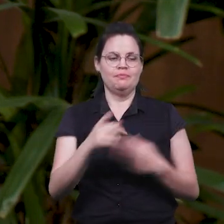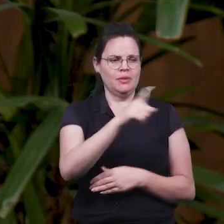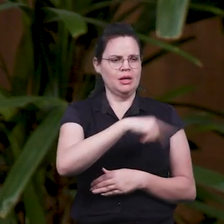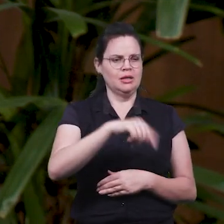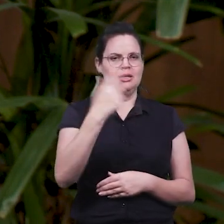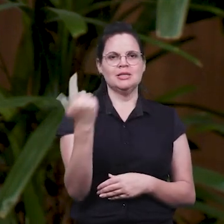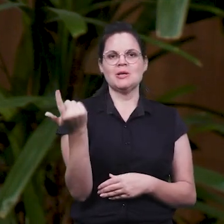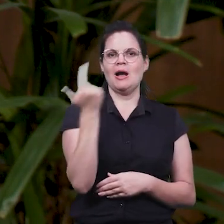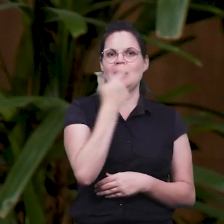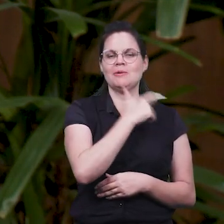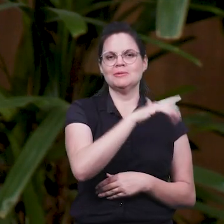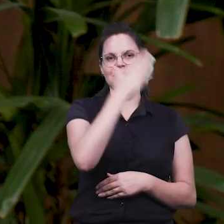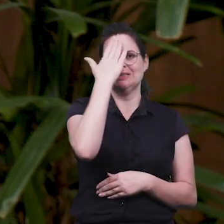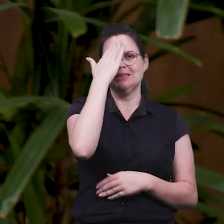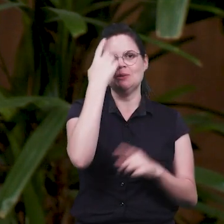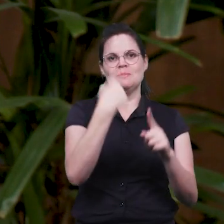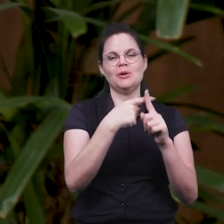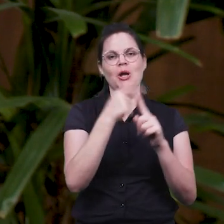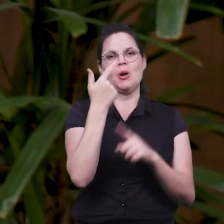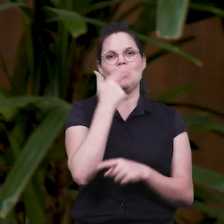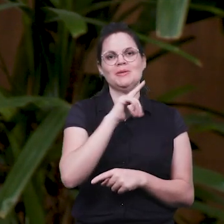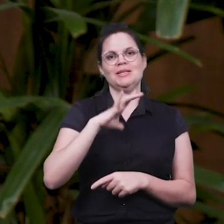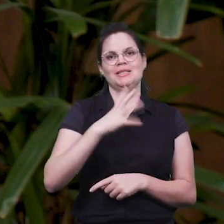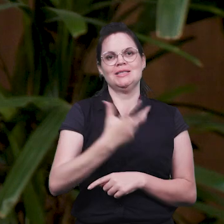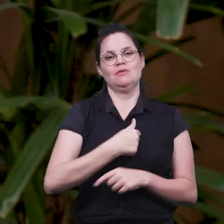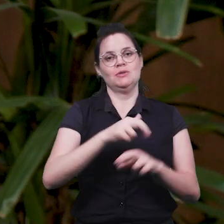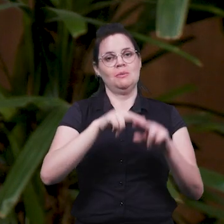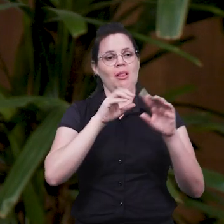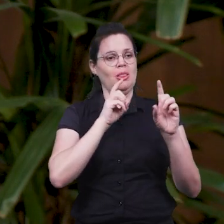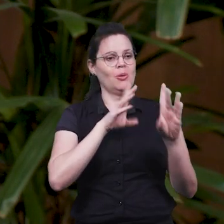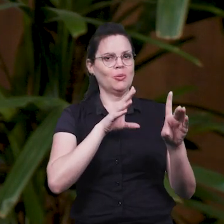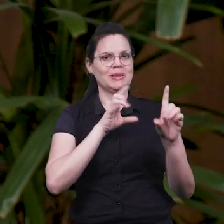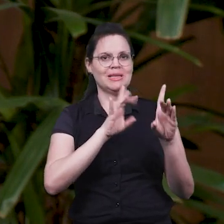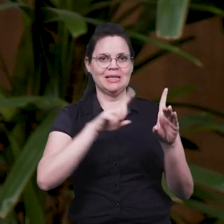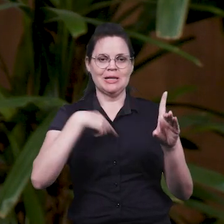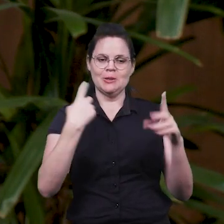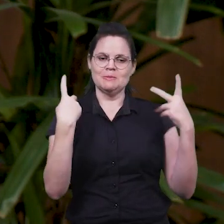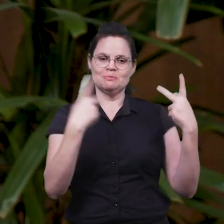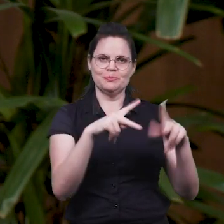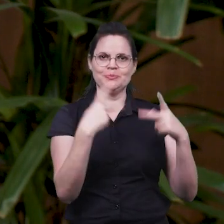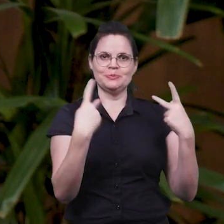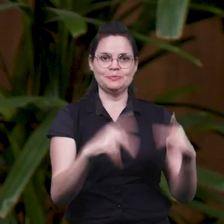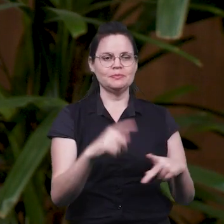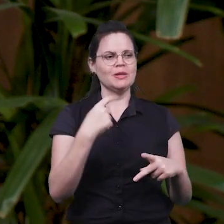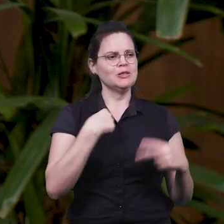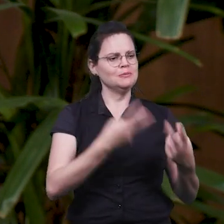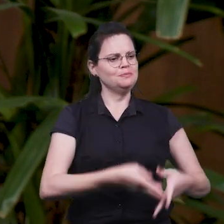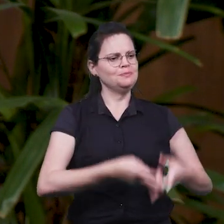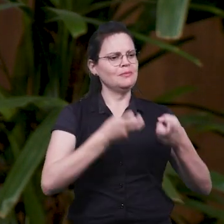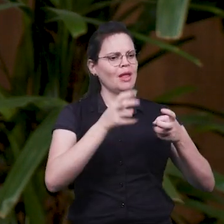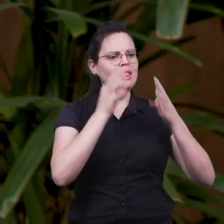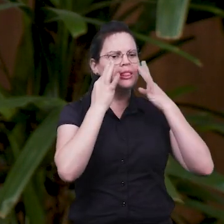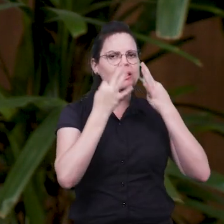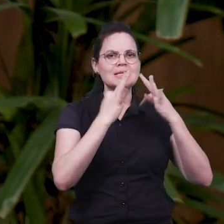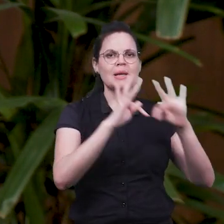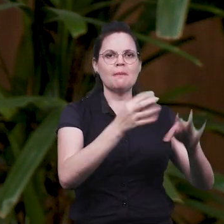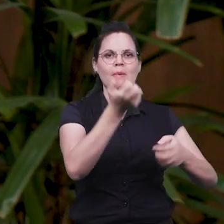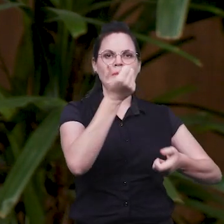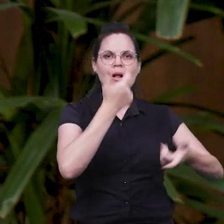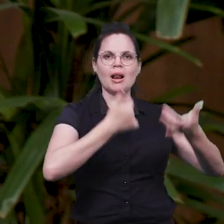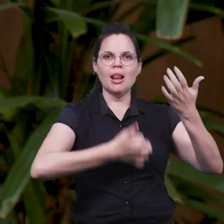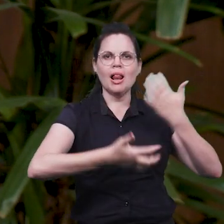alcançados por essa doutrina, e nós temos tido testemunhos que realmente